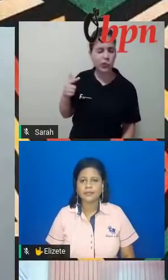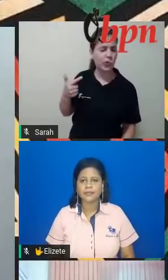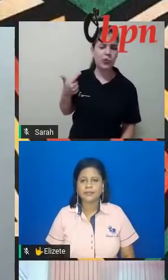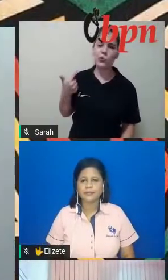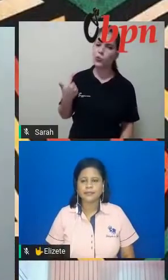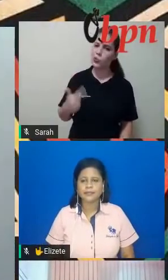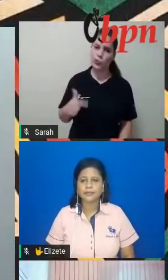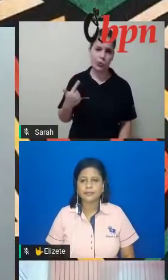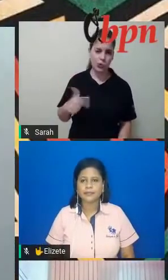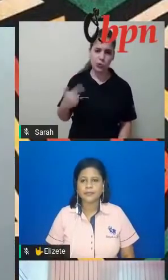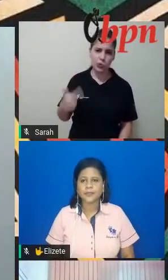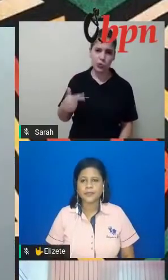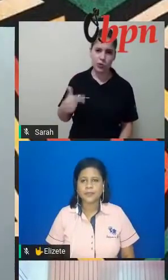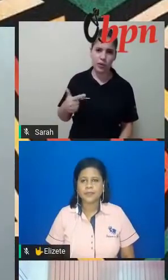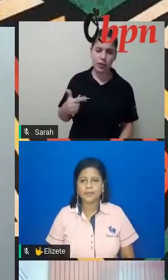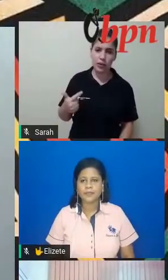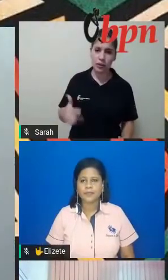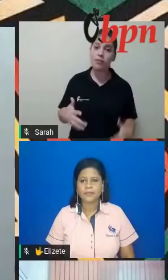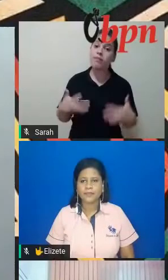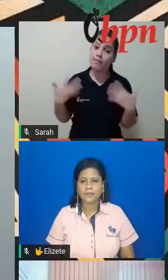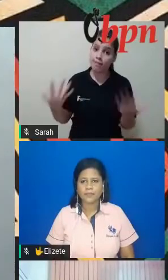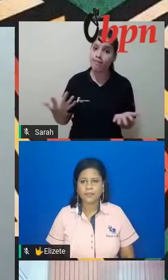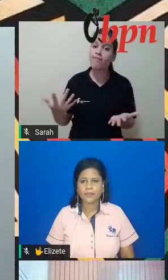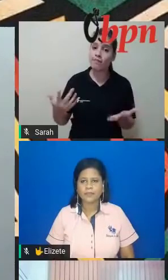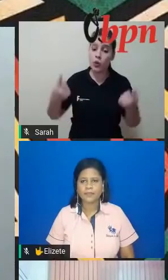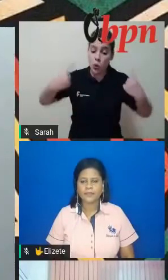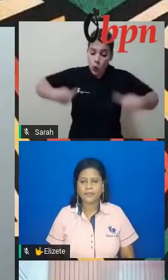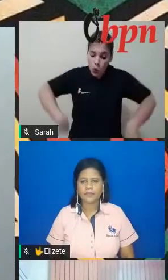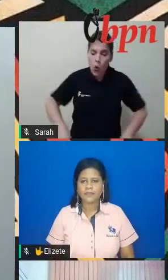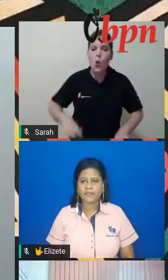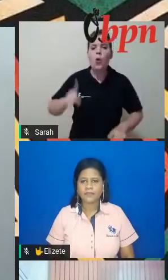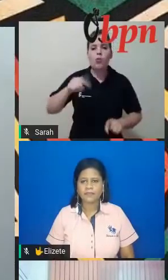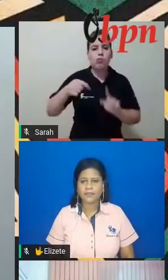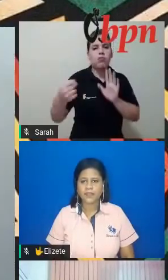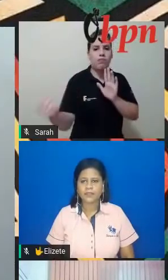Então, isso também é muito marcante